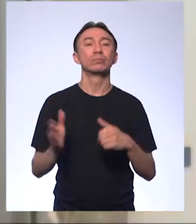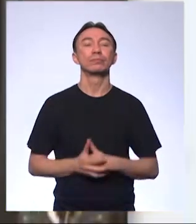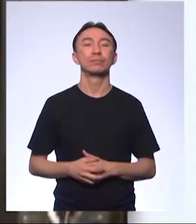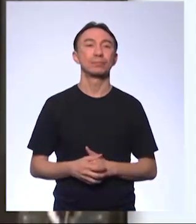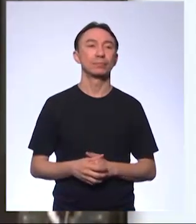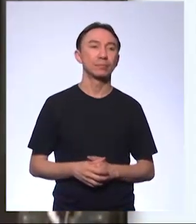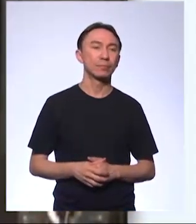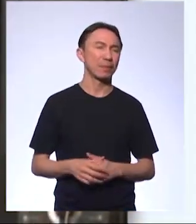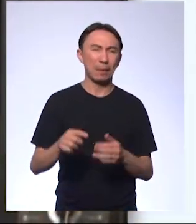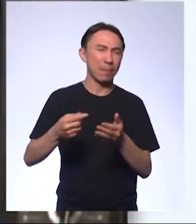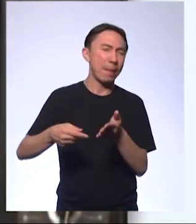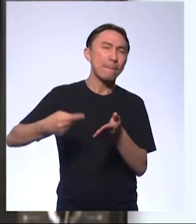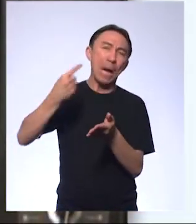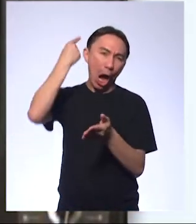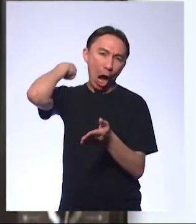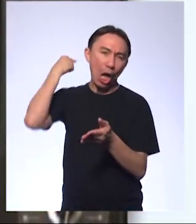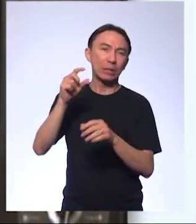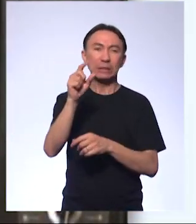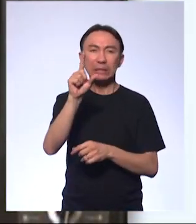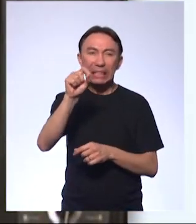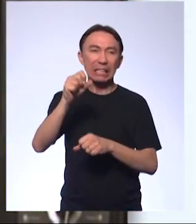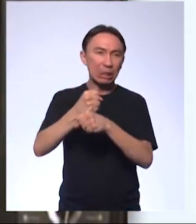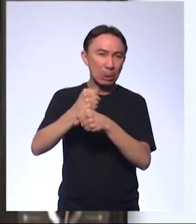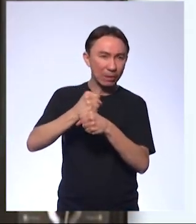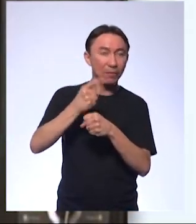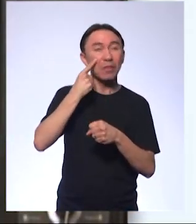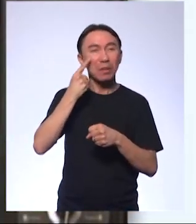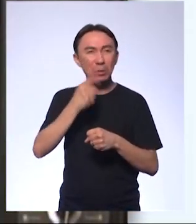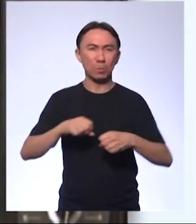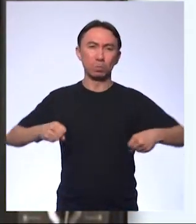dia. Pode passar, por favor?